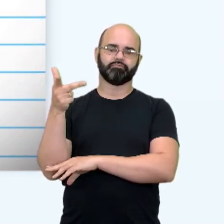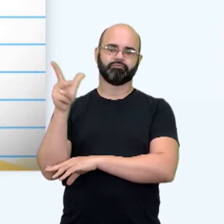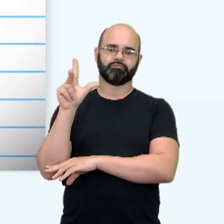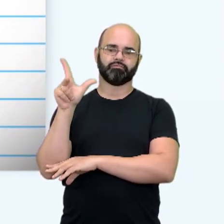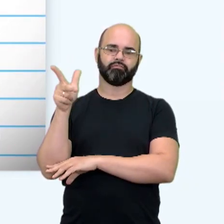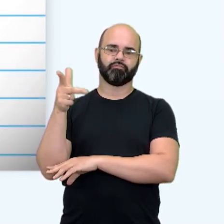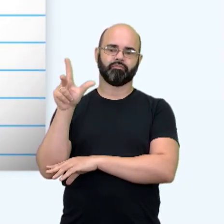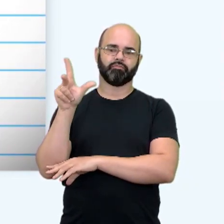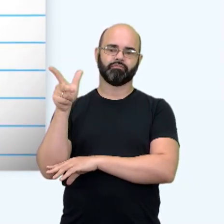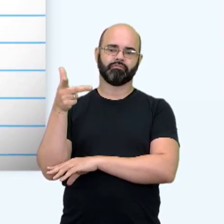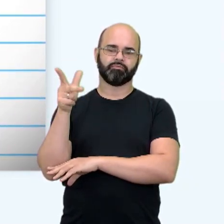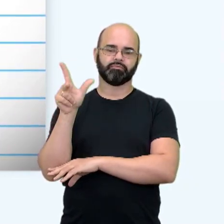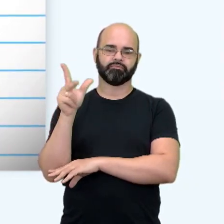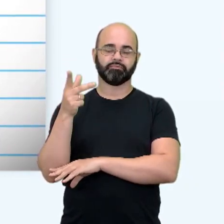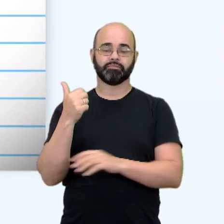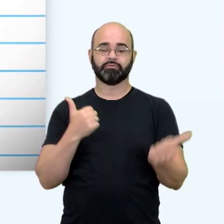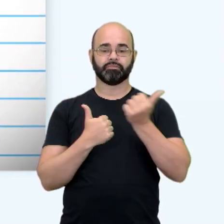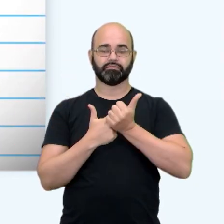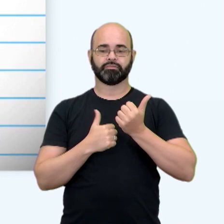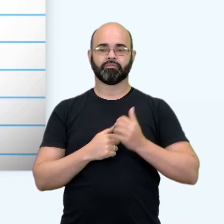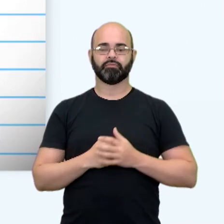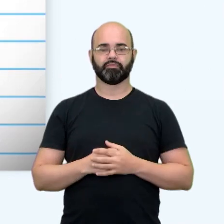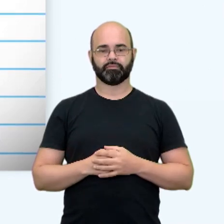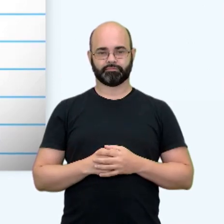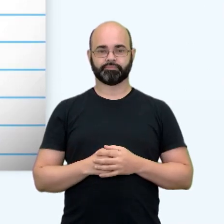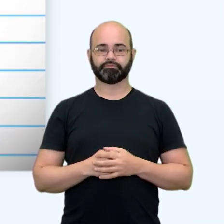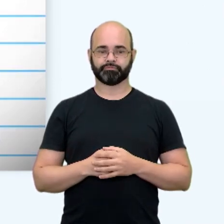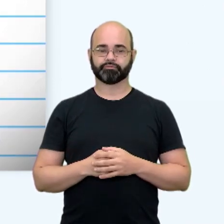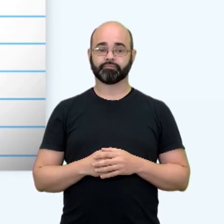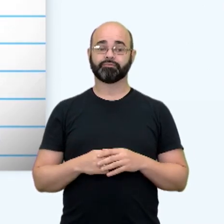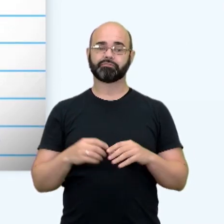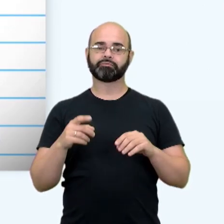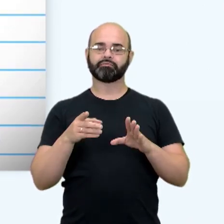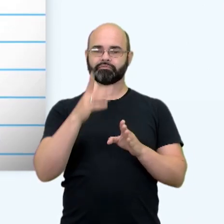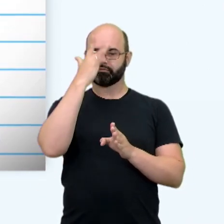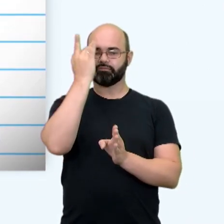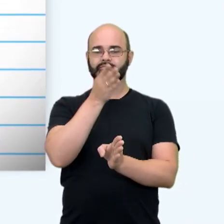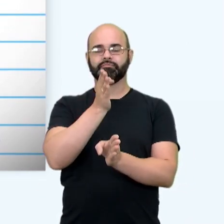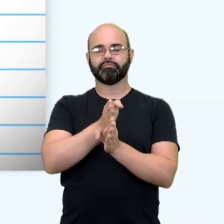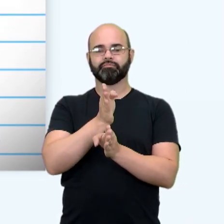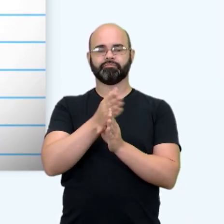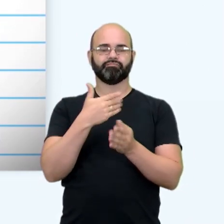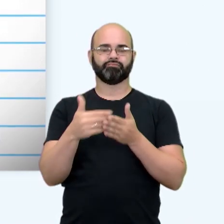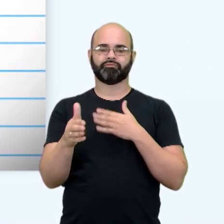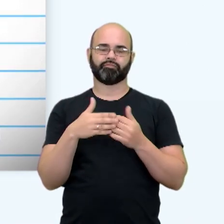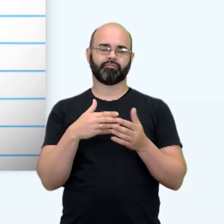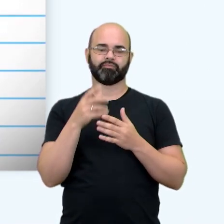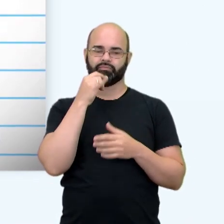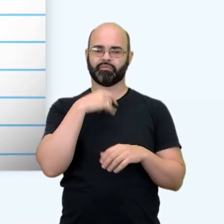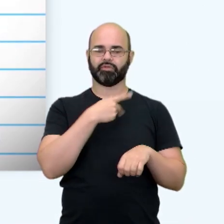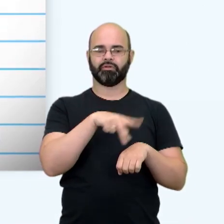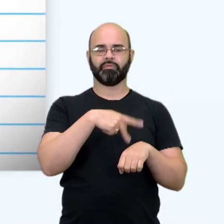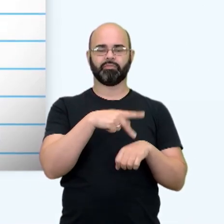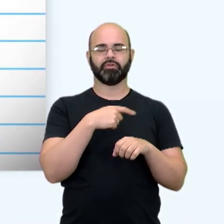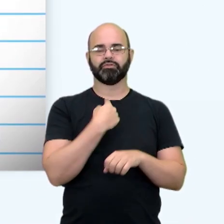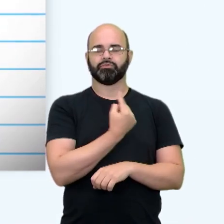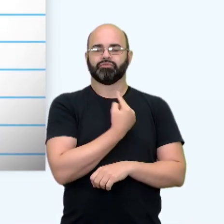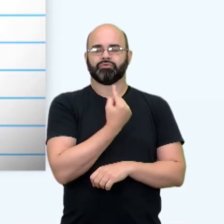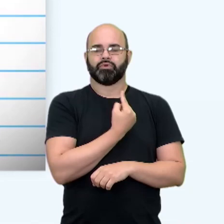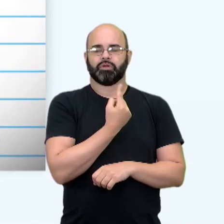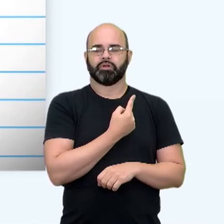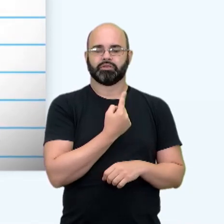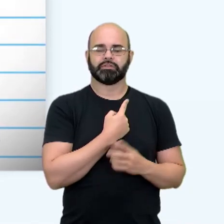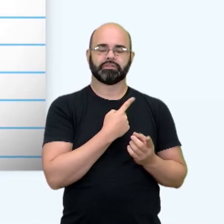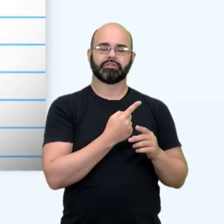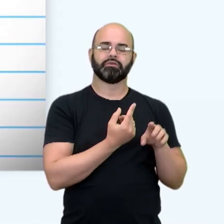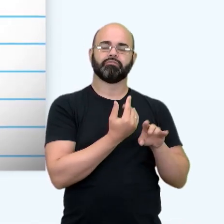todos, um verdadeiro desafio global. Ele ignora as fronteiras nacionais. Não basta determinado país agir sozinho e zerar suas emissões de